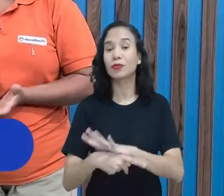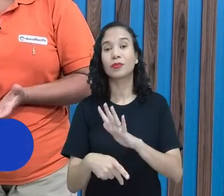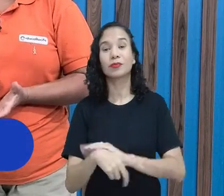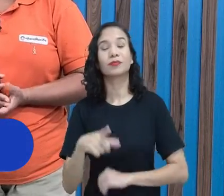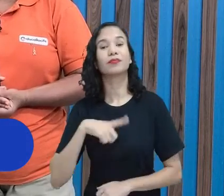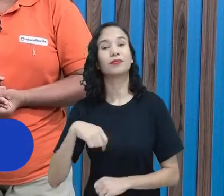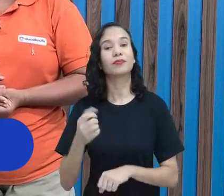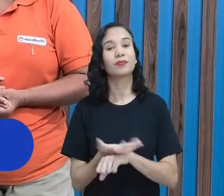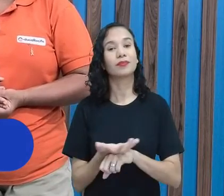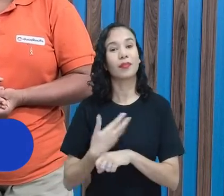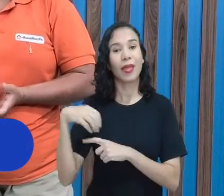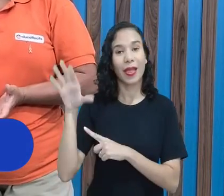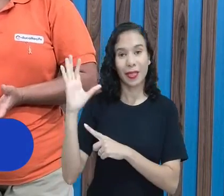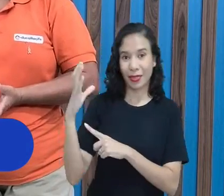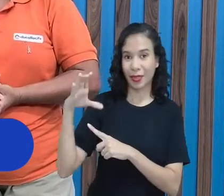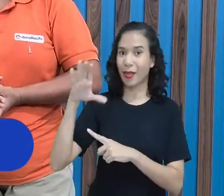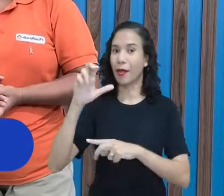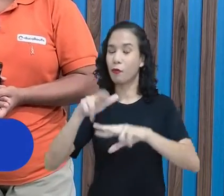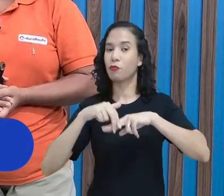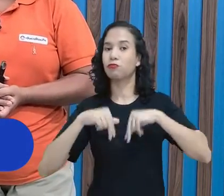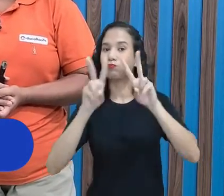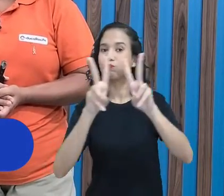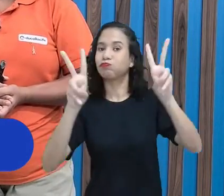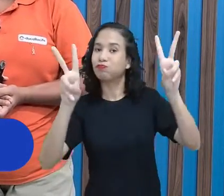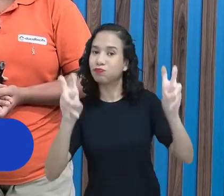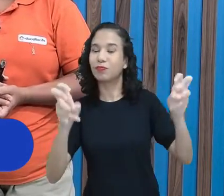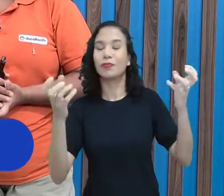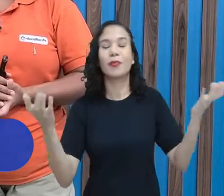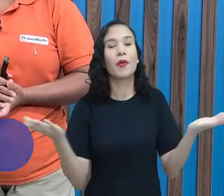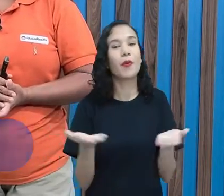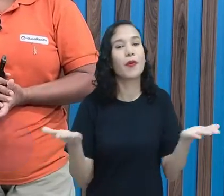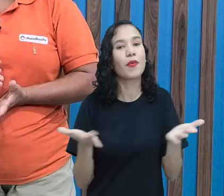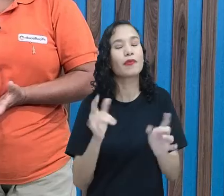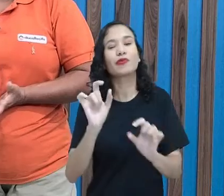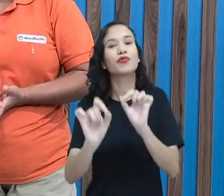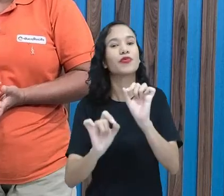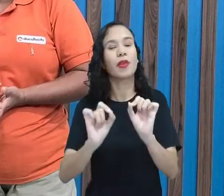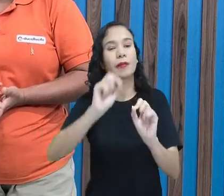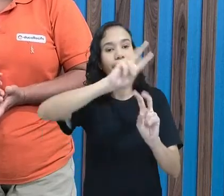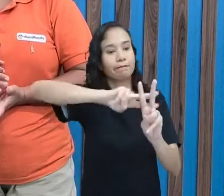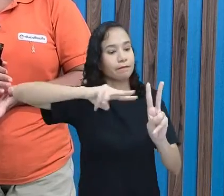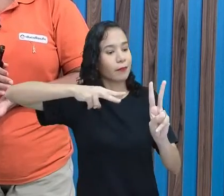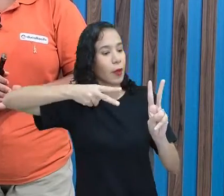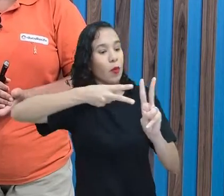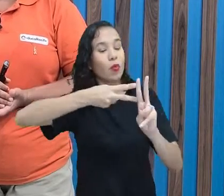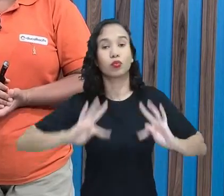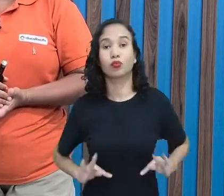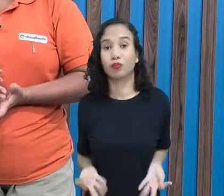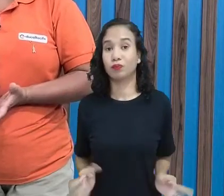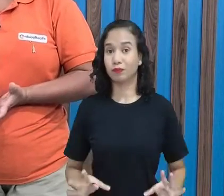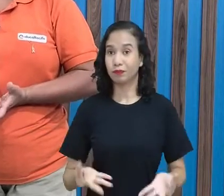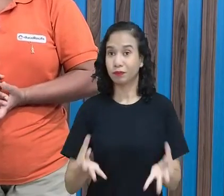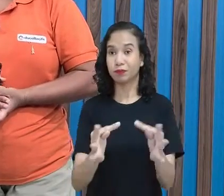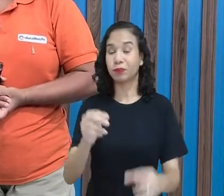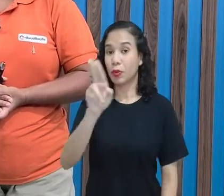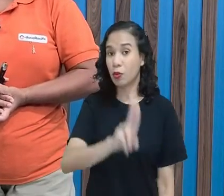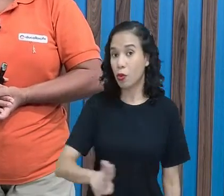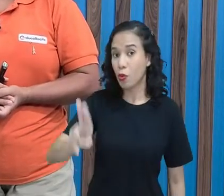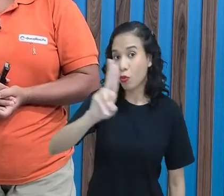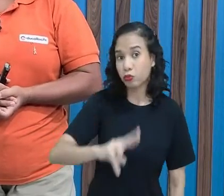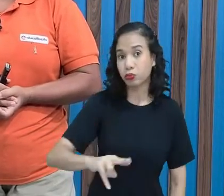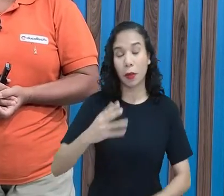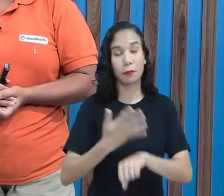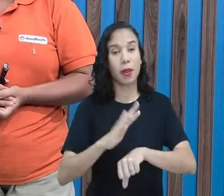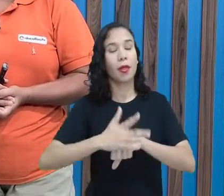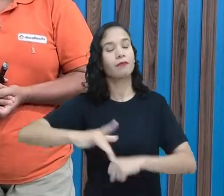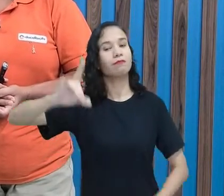curricular Ciências. E o tema da nossa aula hoje é recursos tecnológicos utilizados no nosso